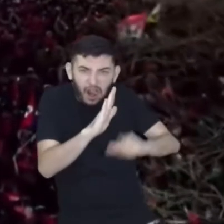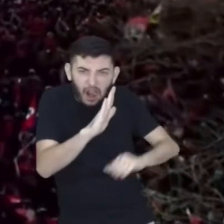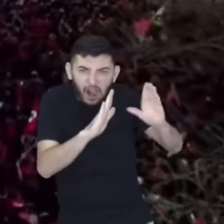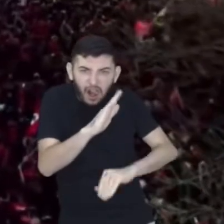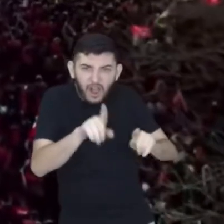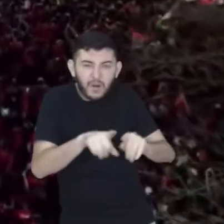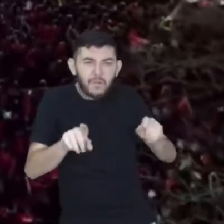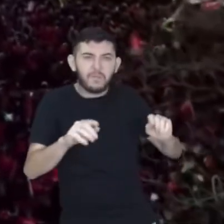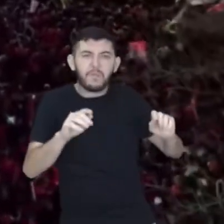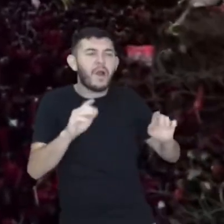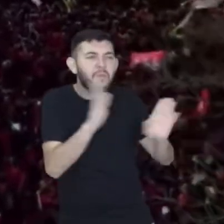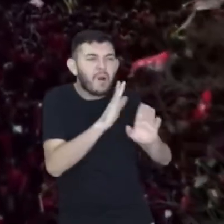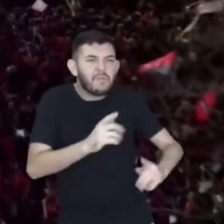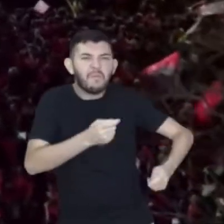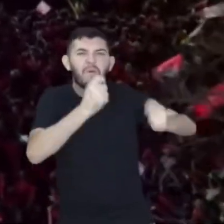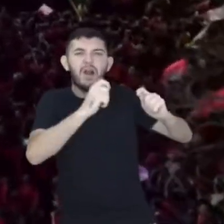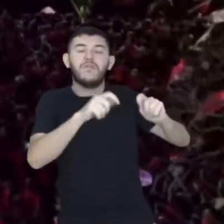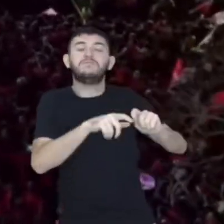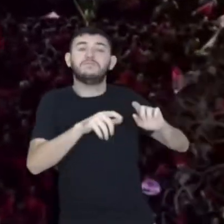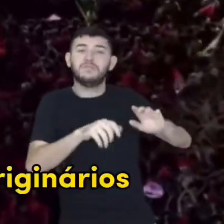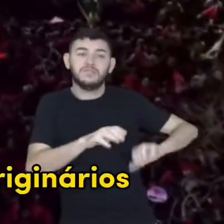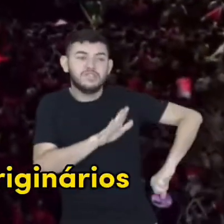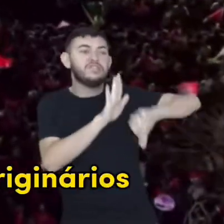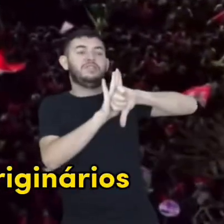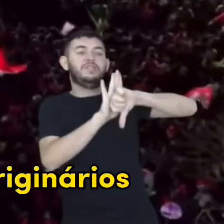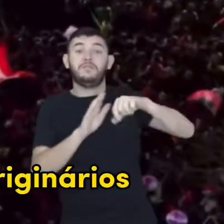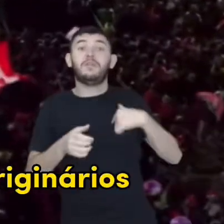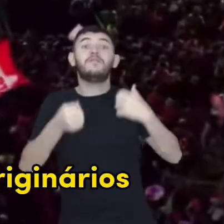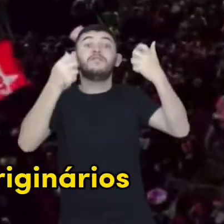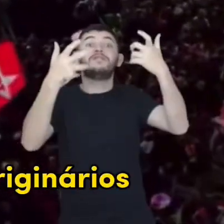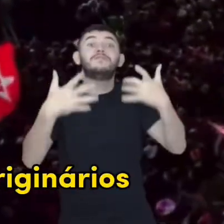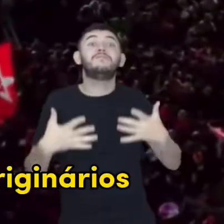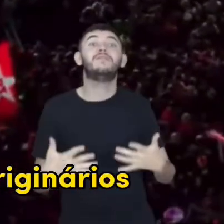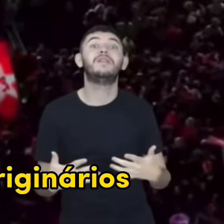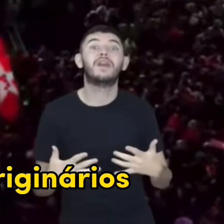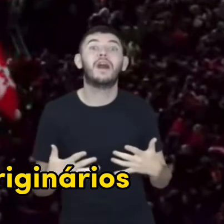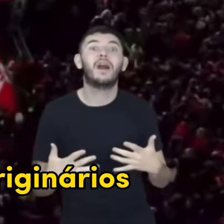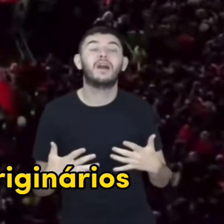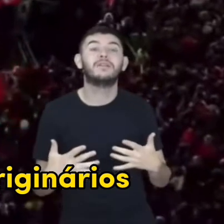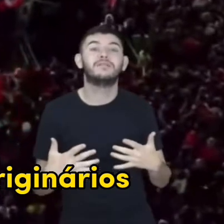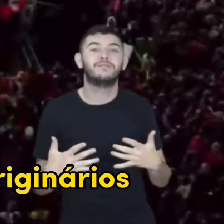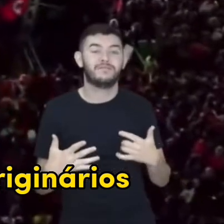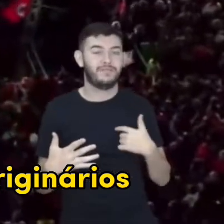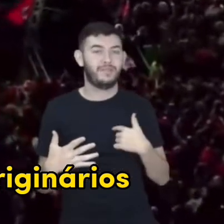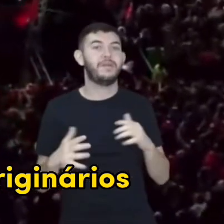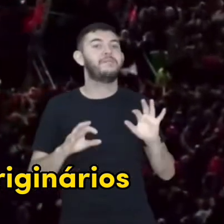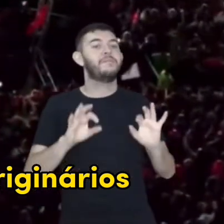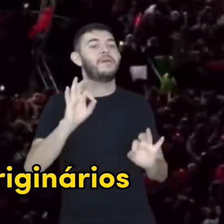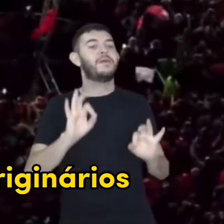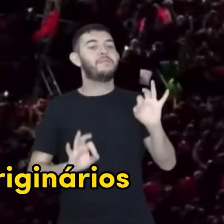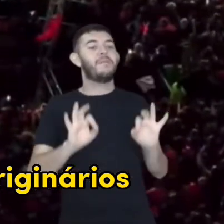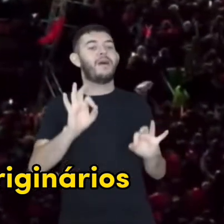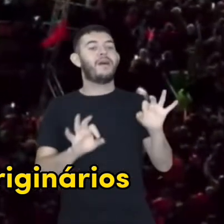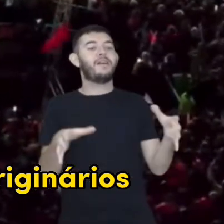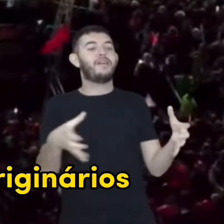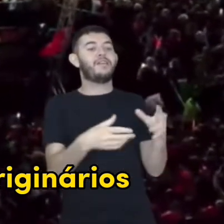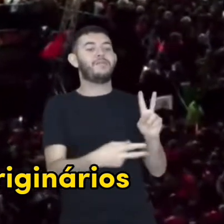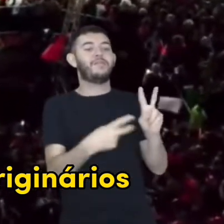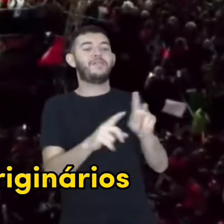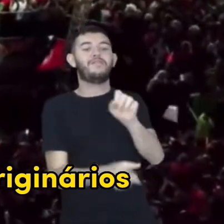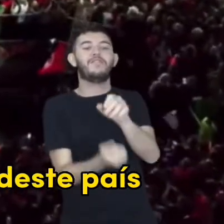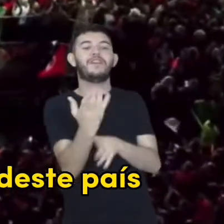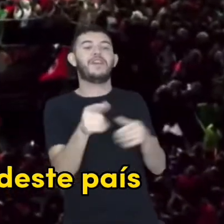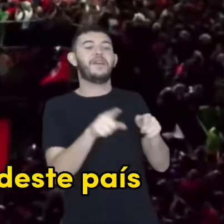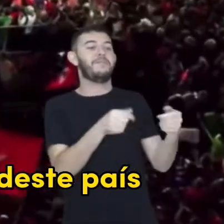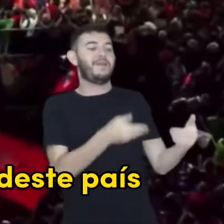Se prepare indígena do Brasil porque eu vou criar o ministério dos povos